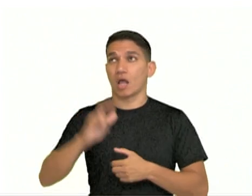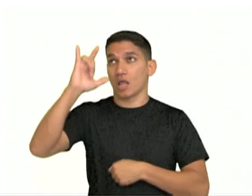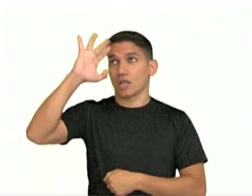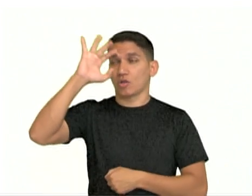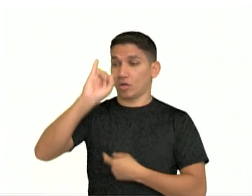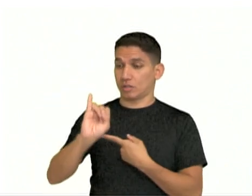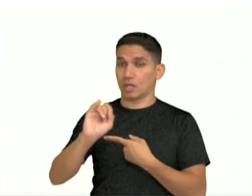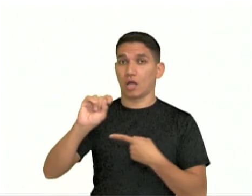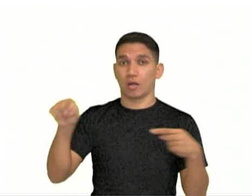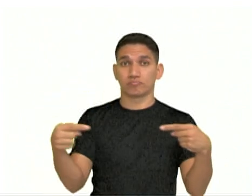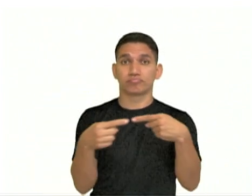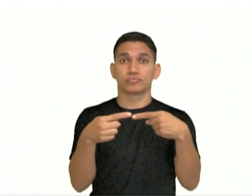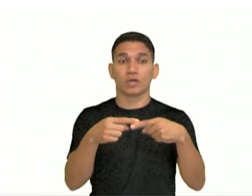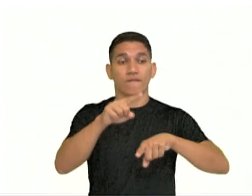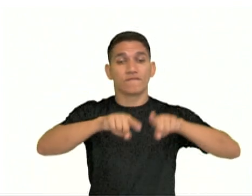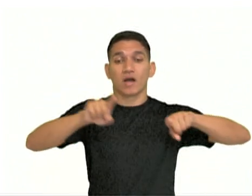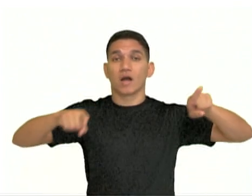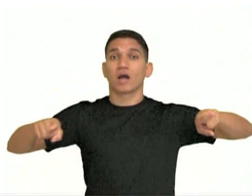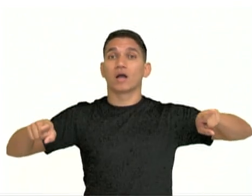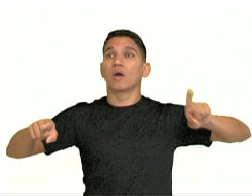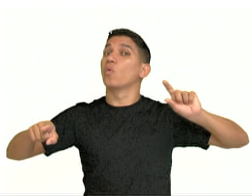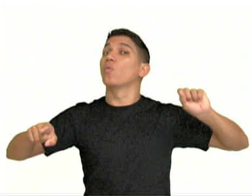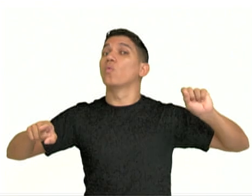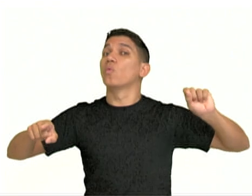é equivalente à variação